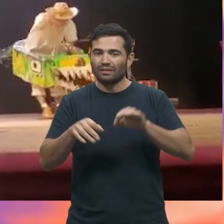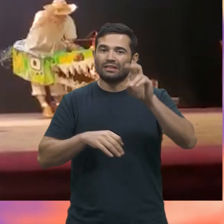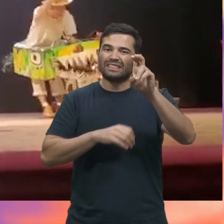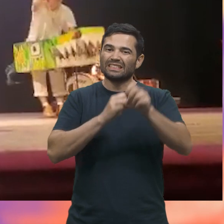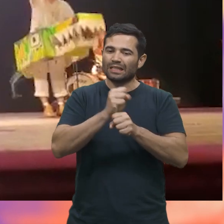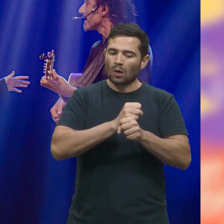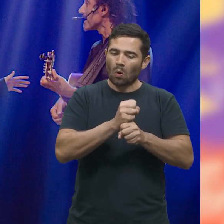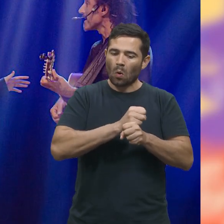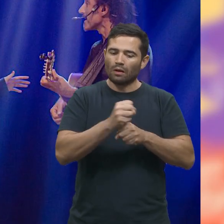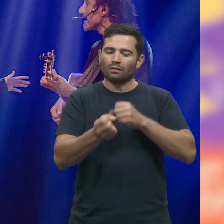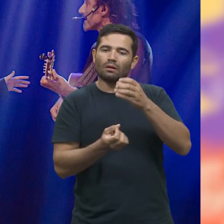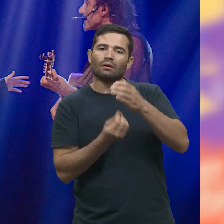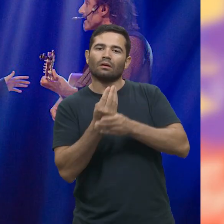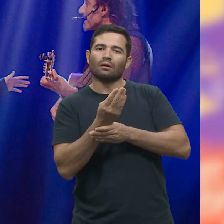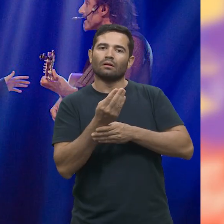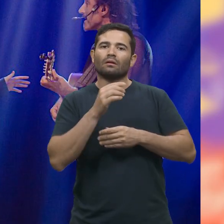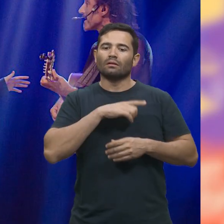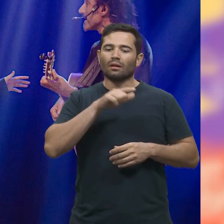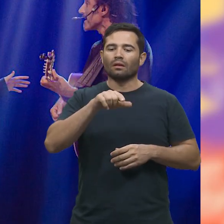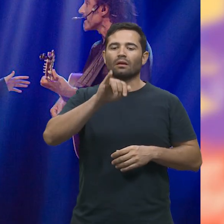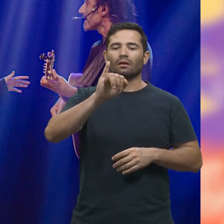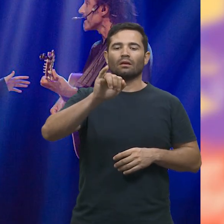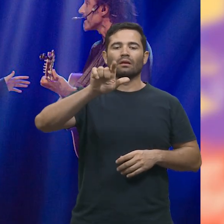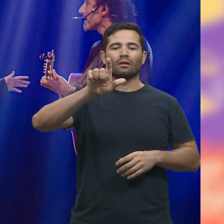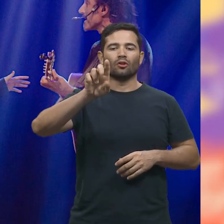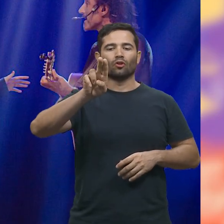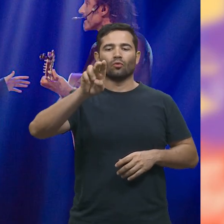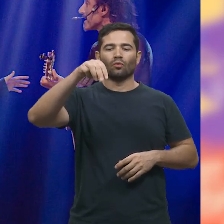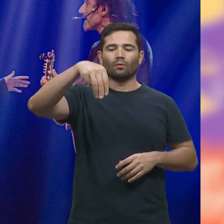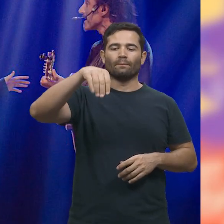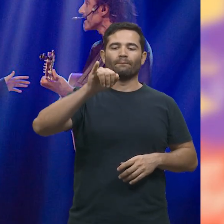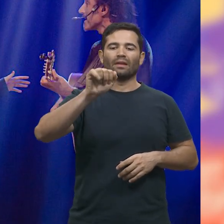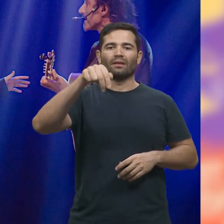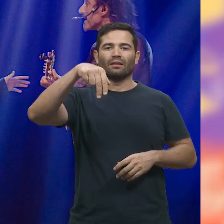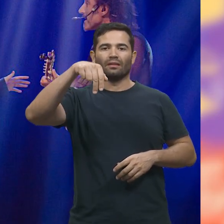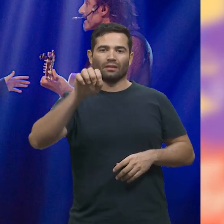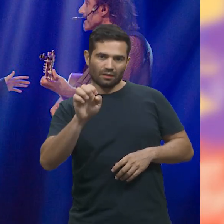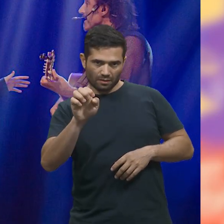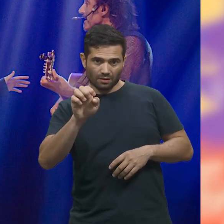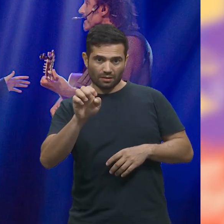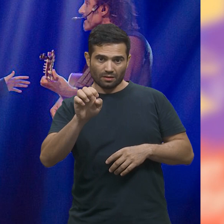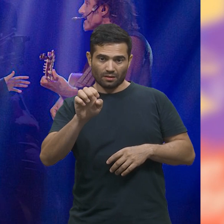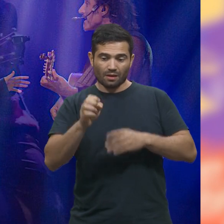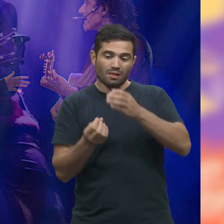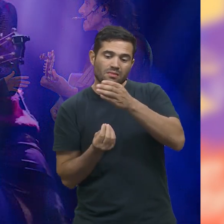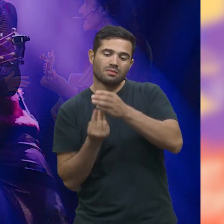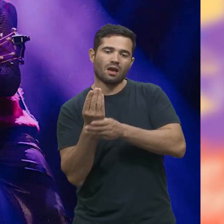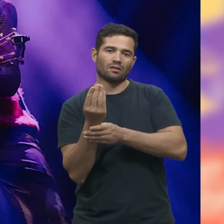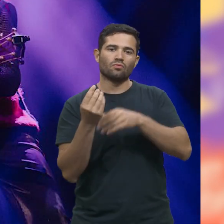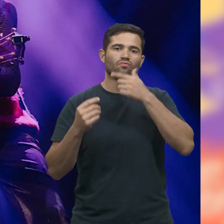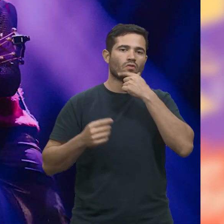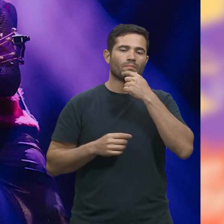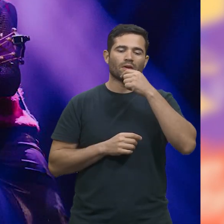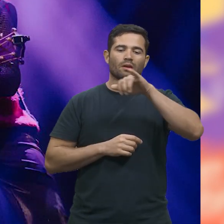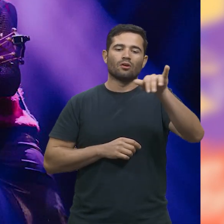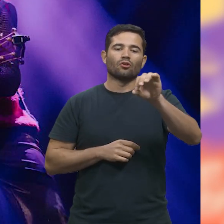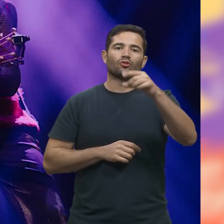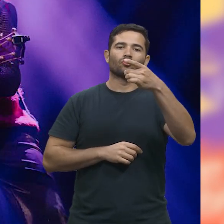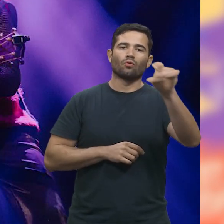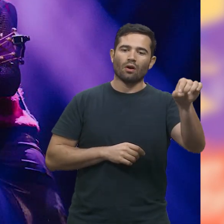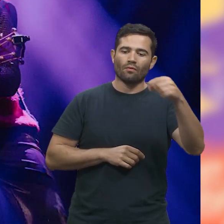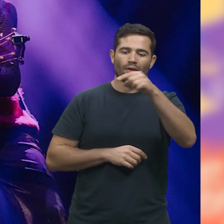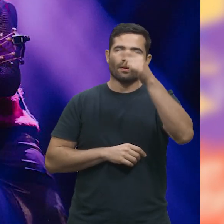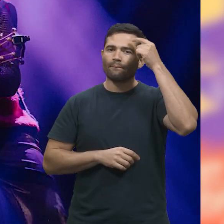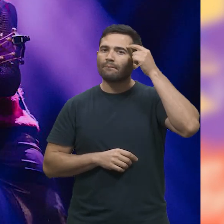construindo Crianceiras. O Ilumine nasce, a semente do Ilumine nasce com o João Nunes, que é